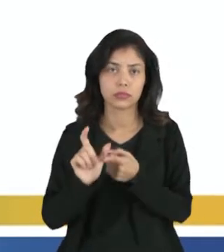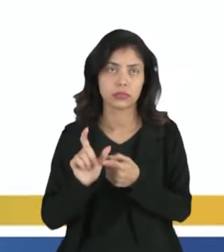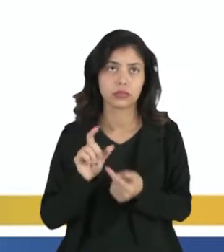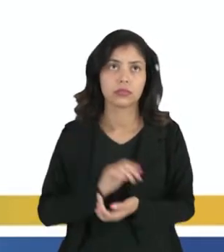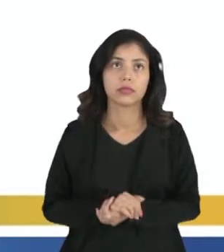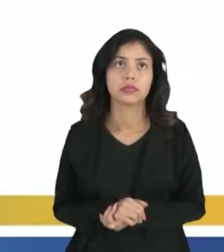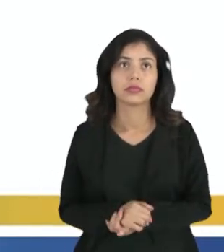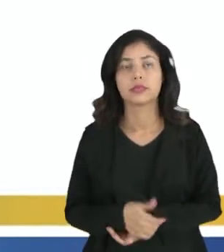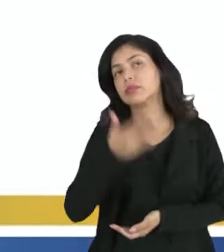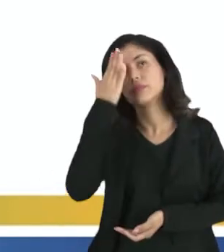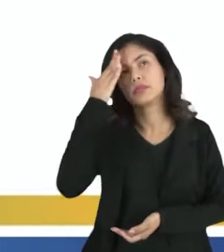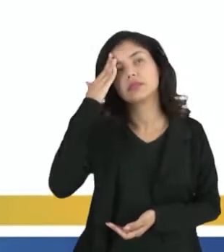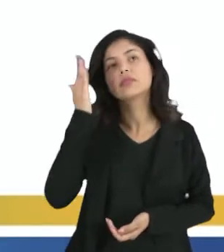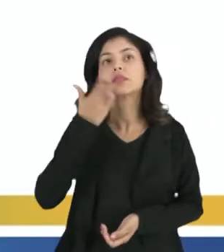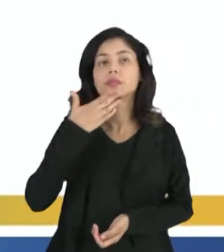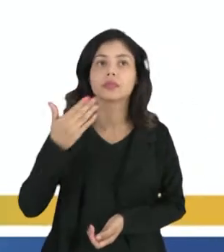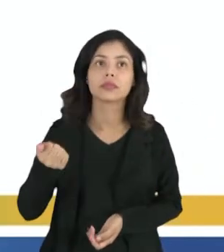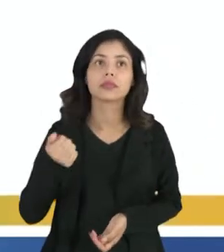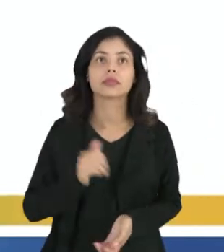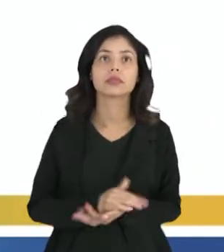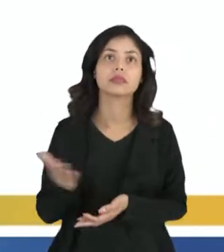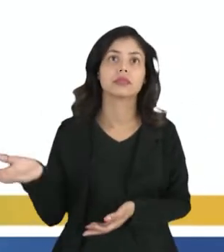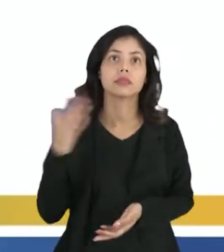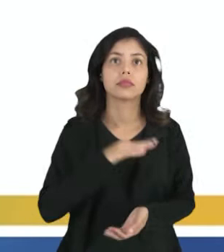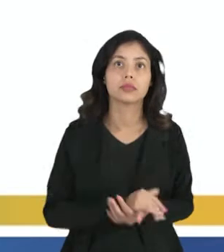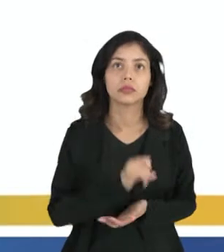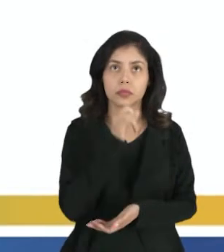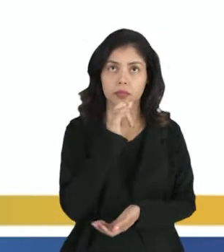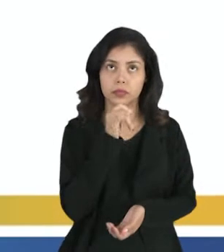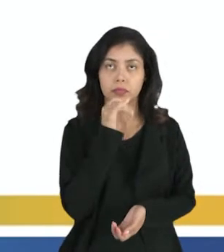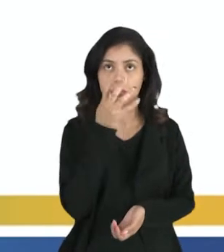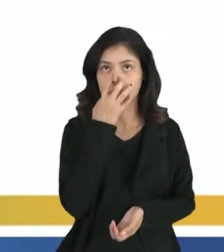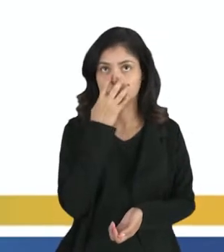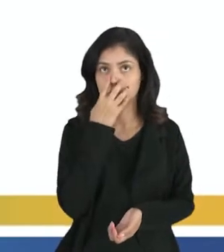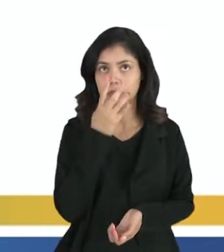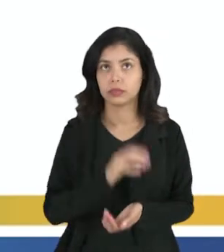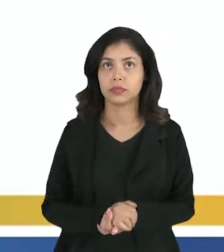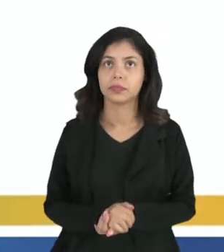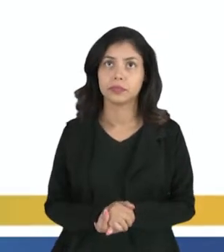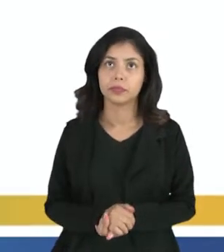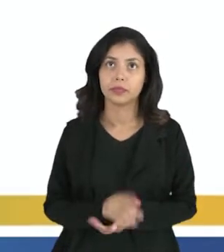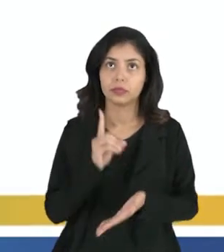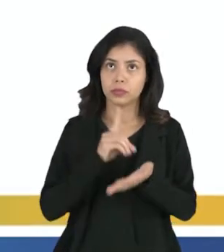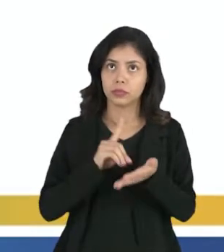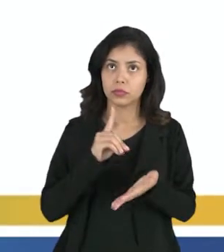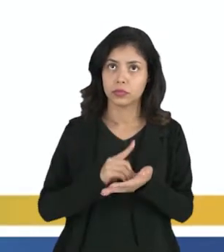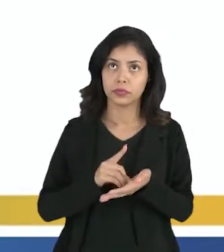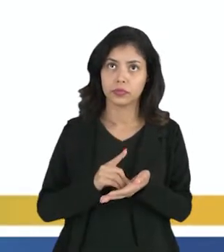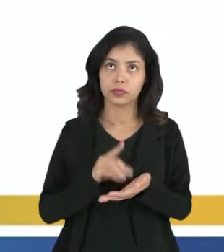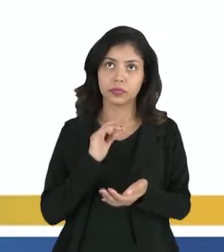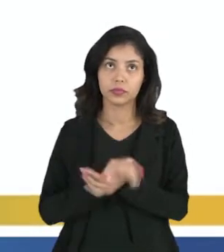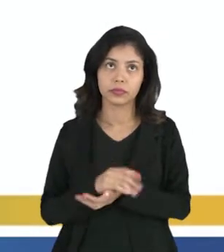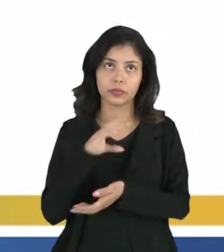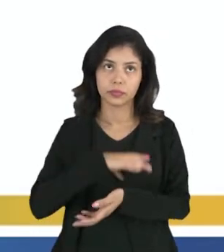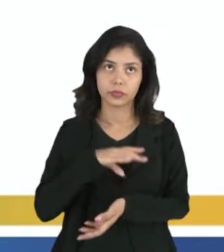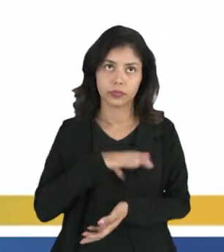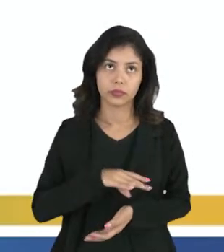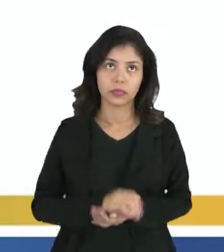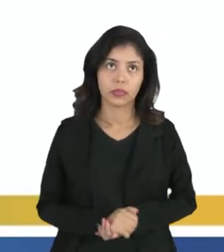da palavra. Para entender melhor, vamos ver o exemplo da palavra cachorro no dicionário online